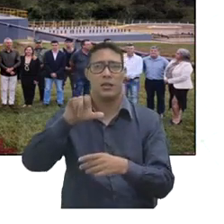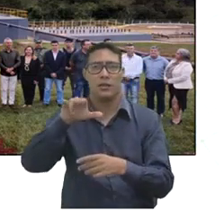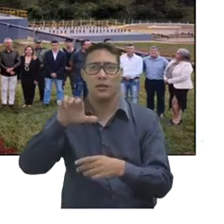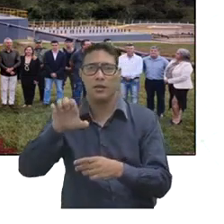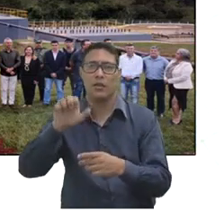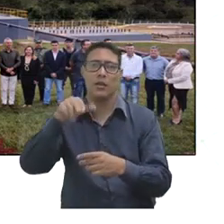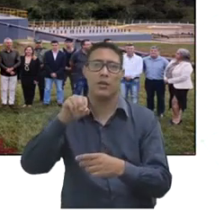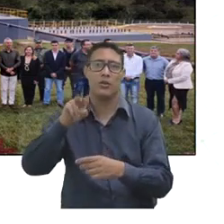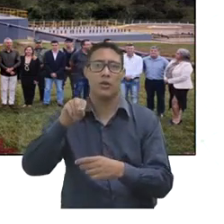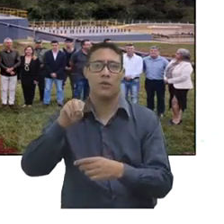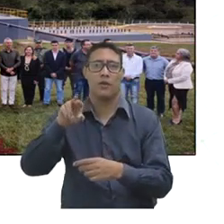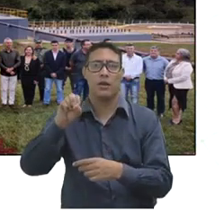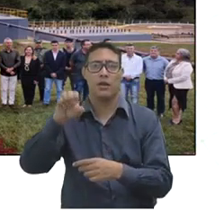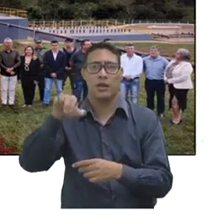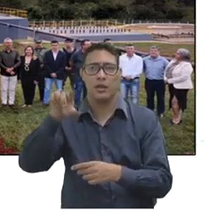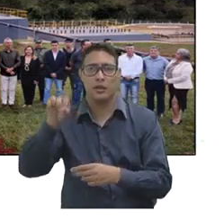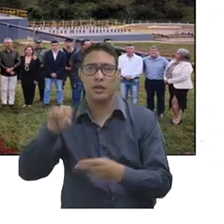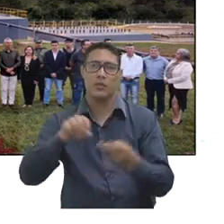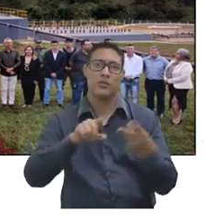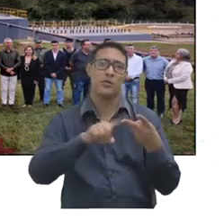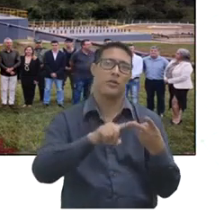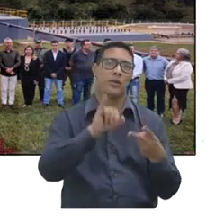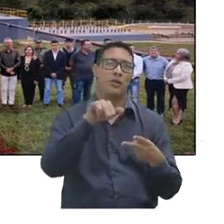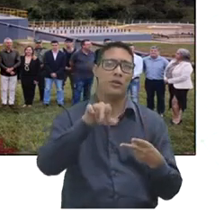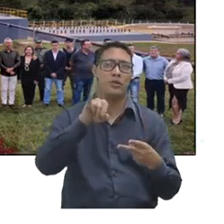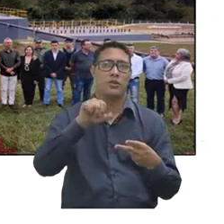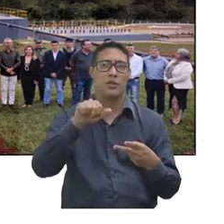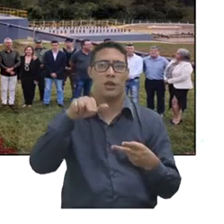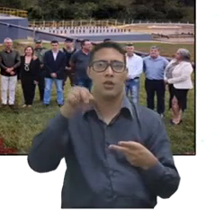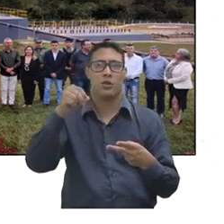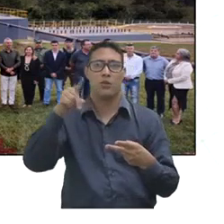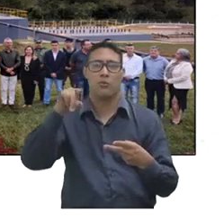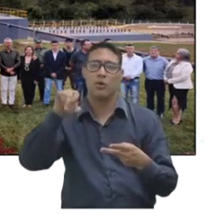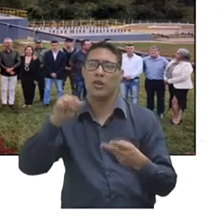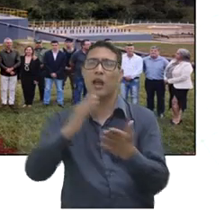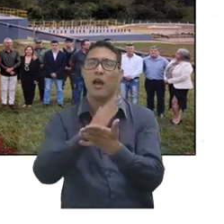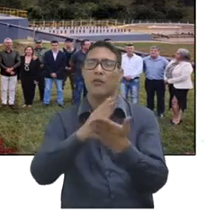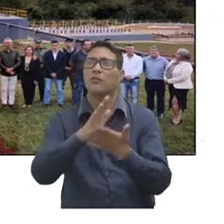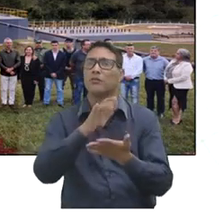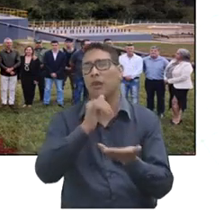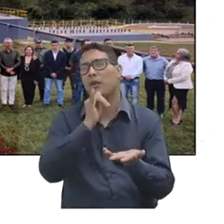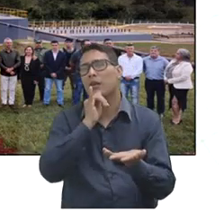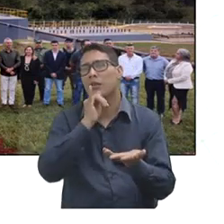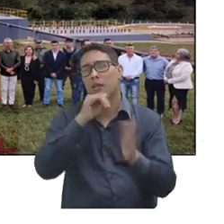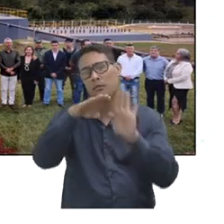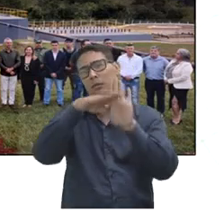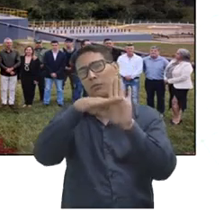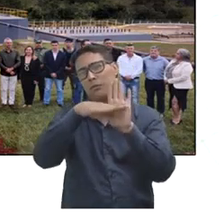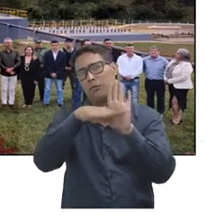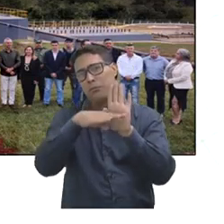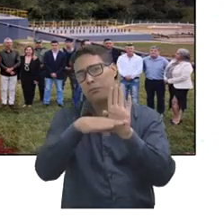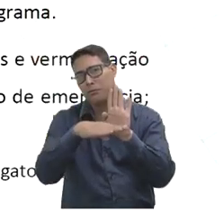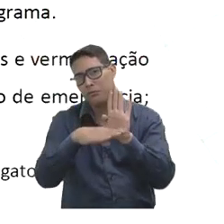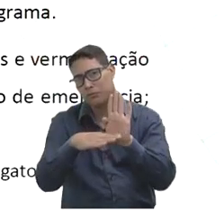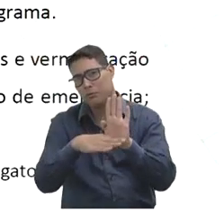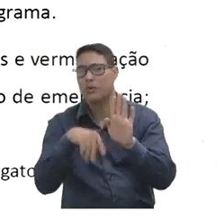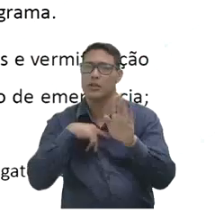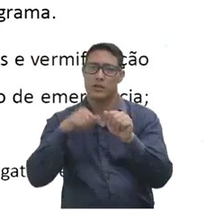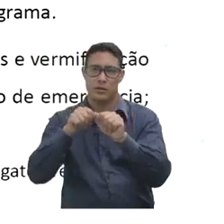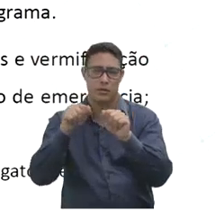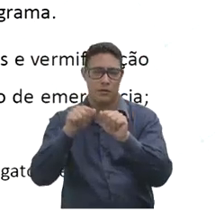Resende santuário de Indianópolis apenas né alguns exemplos dessas ações também com convênios com outras